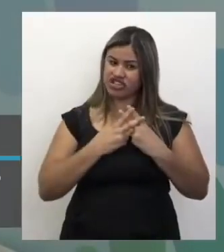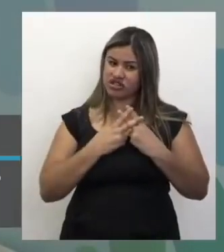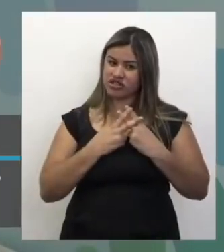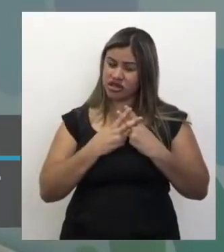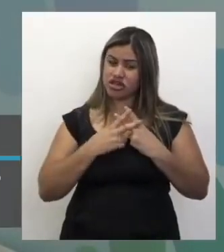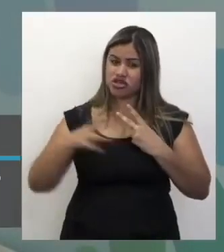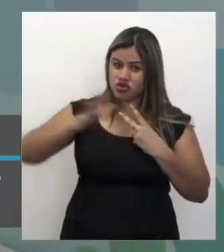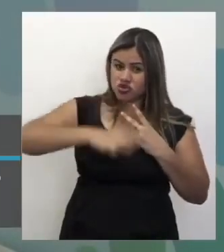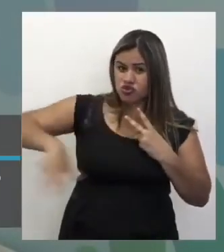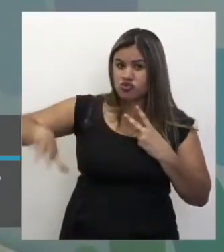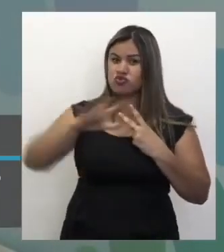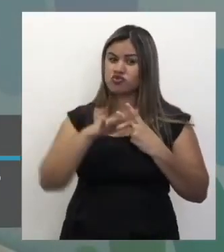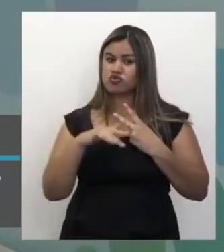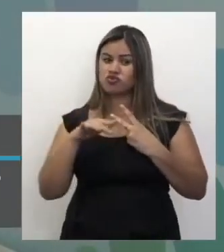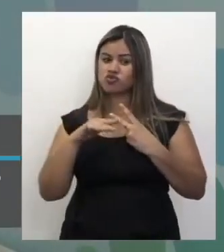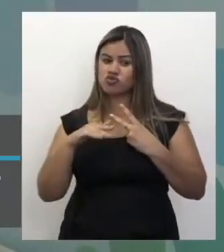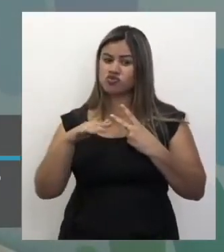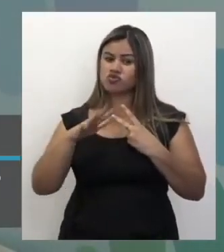somos todas